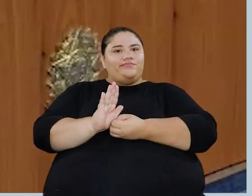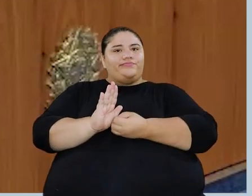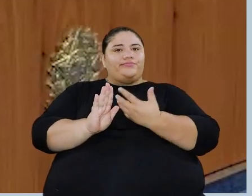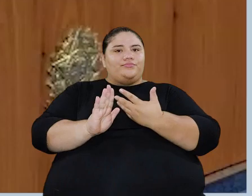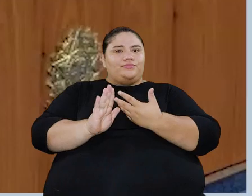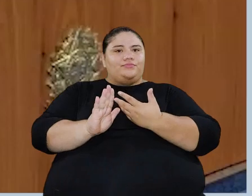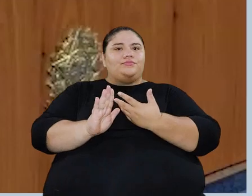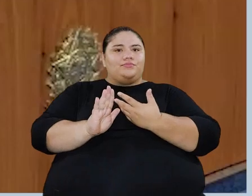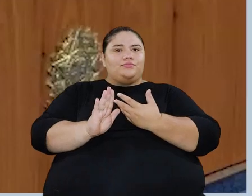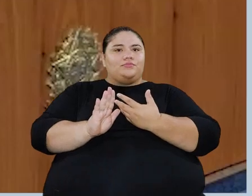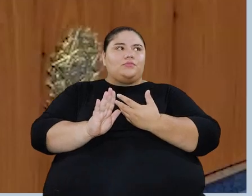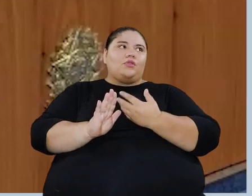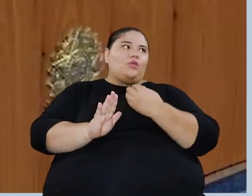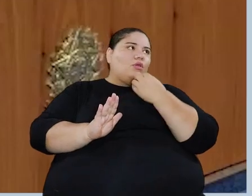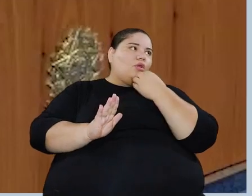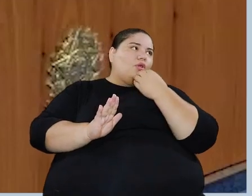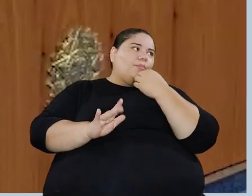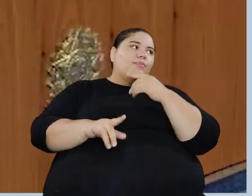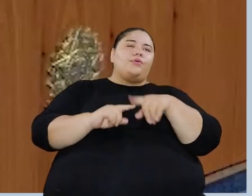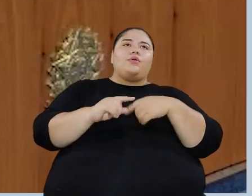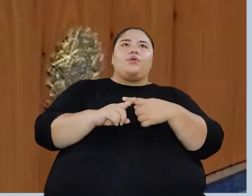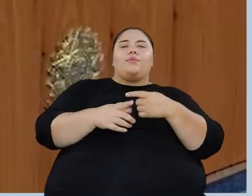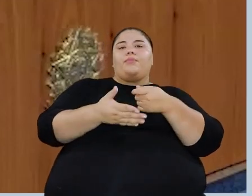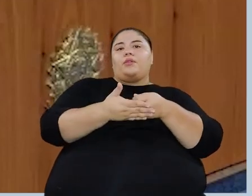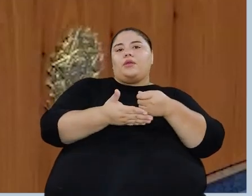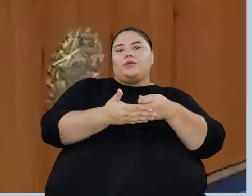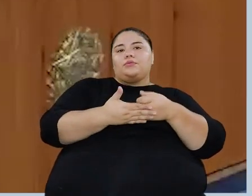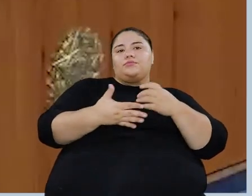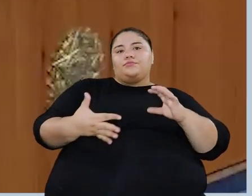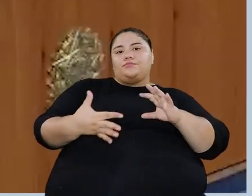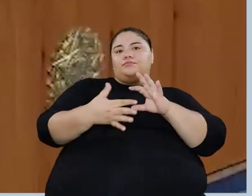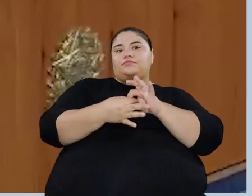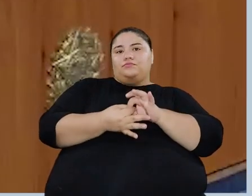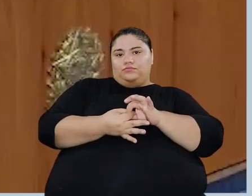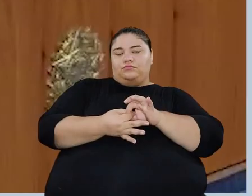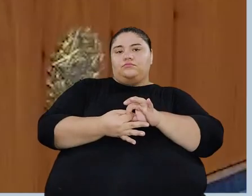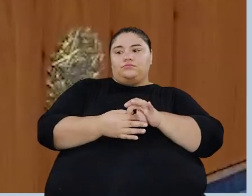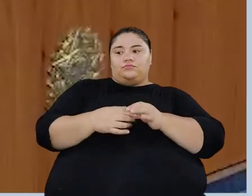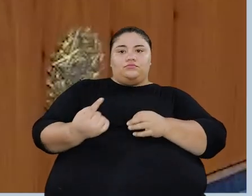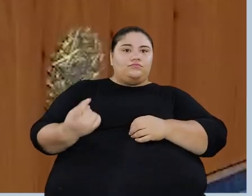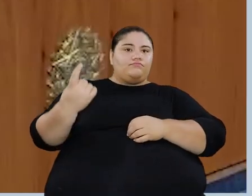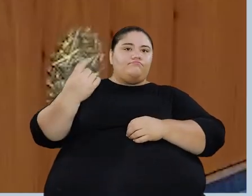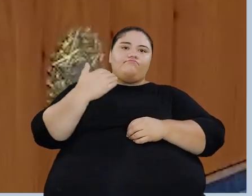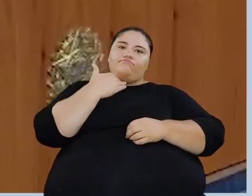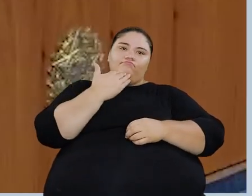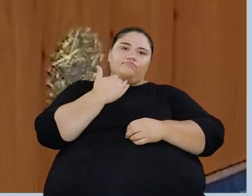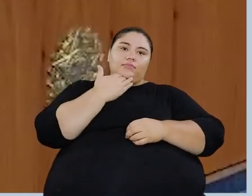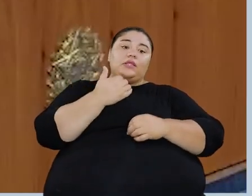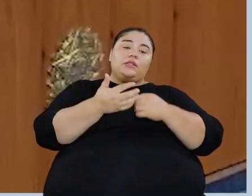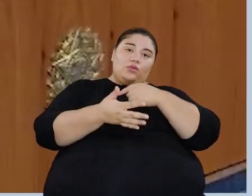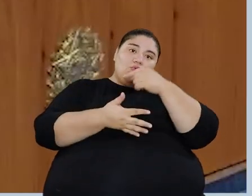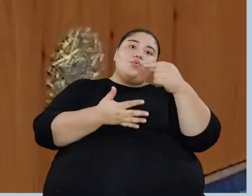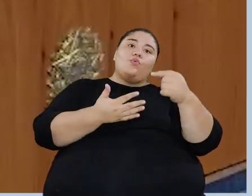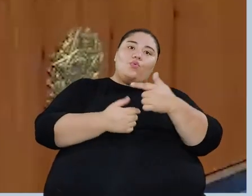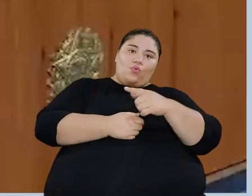gestado e, logicamente, as obrigações acessórias atreladas a ele, porque ele sozinho não é só uma obrigação acessória, tem